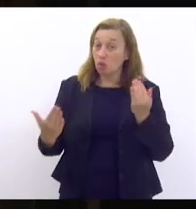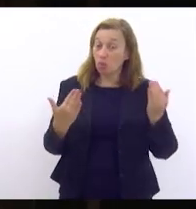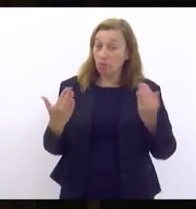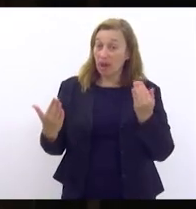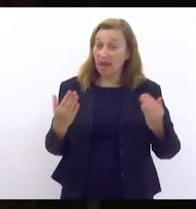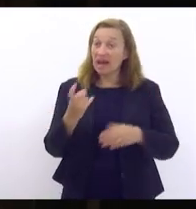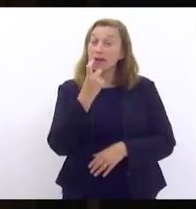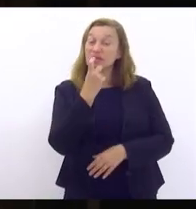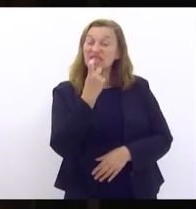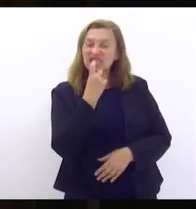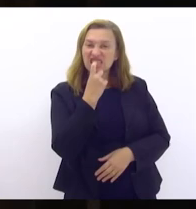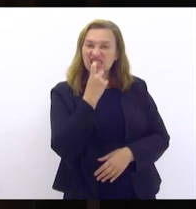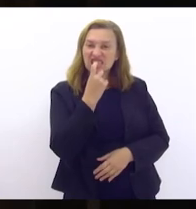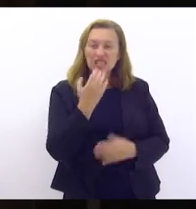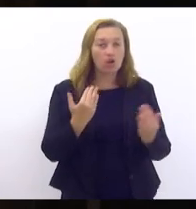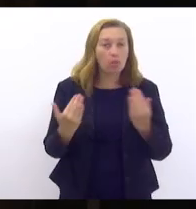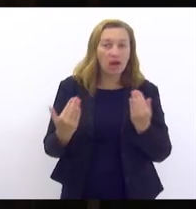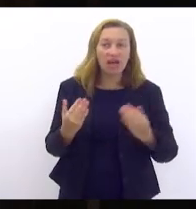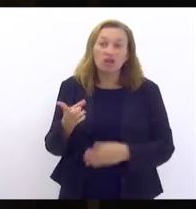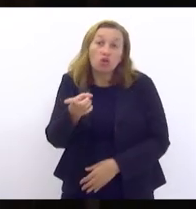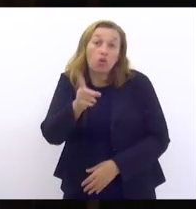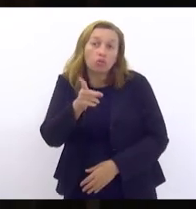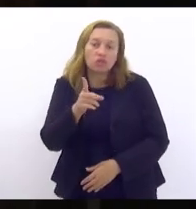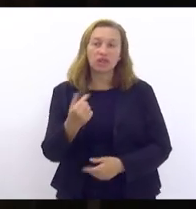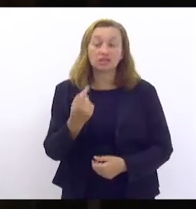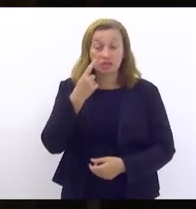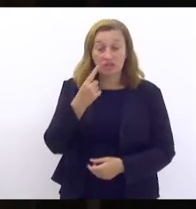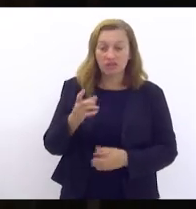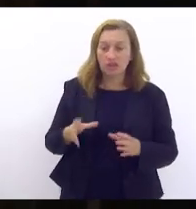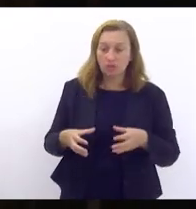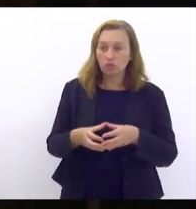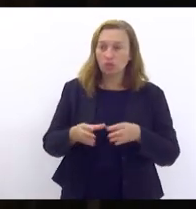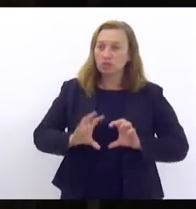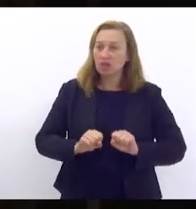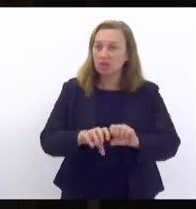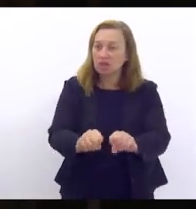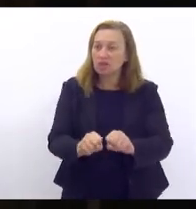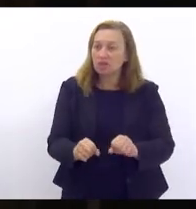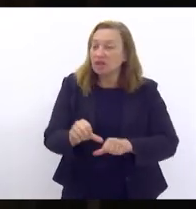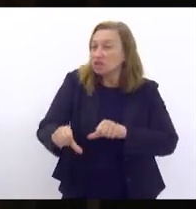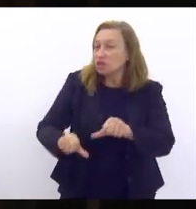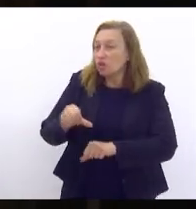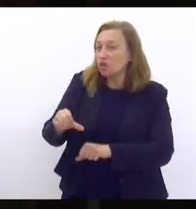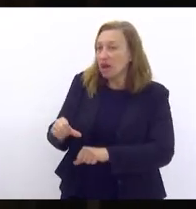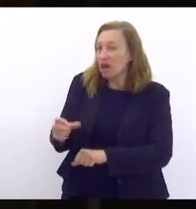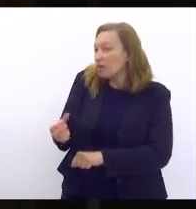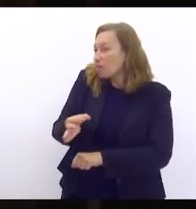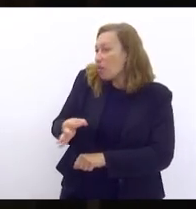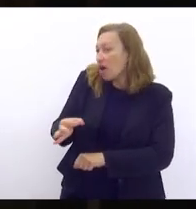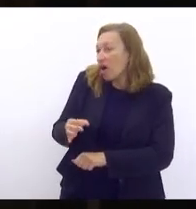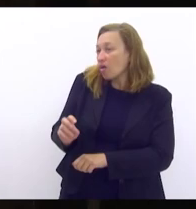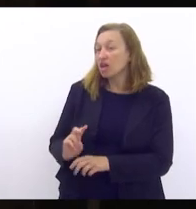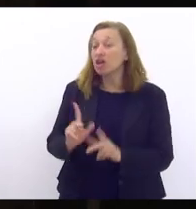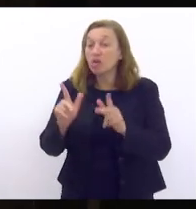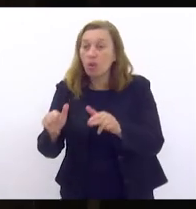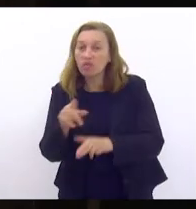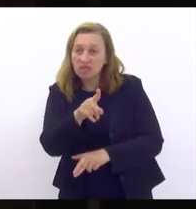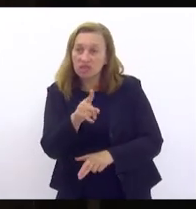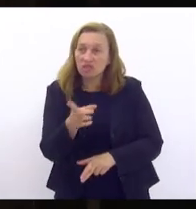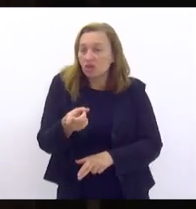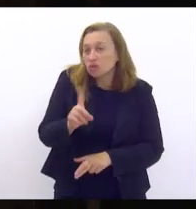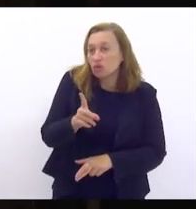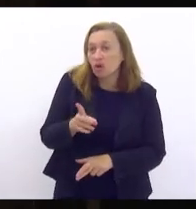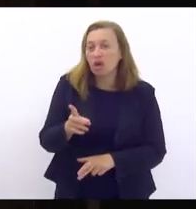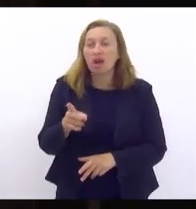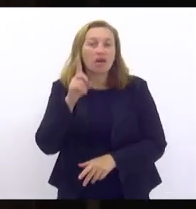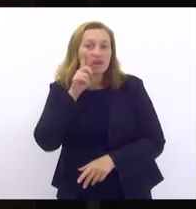casa de câmbio da reciclagem né uma cooperativa ele vai trocar por reais da mesma forma que você troca o dólar americano Então por